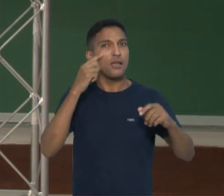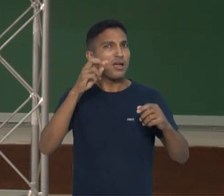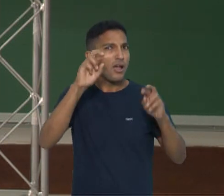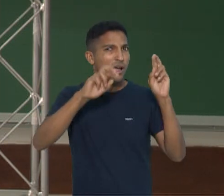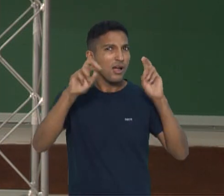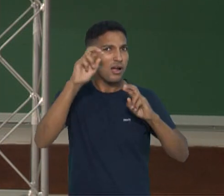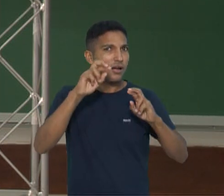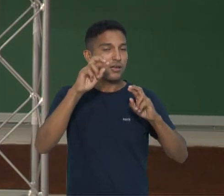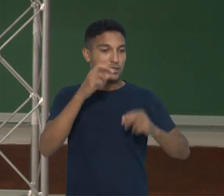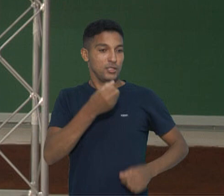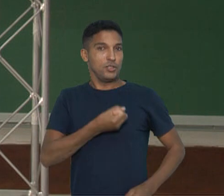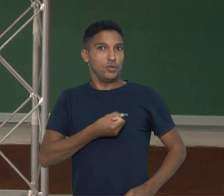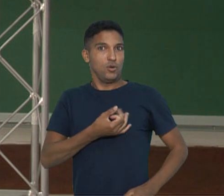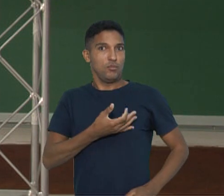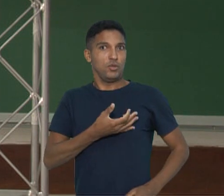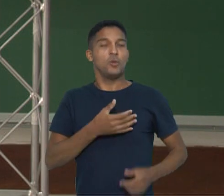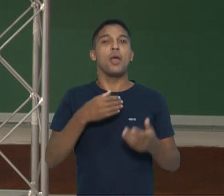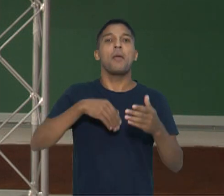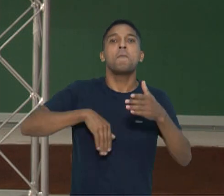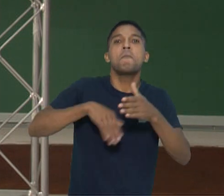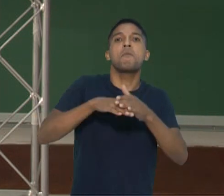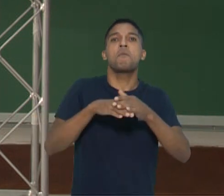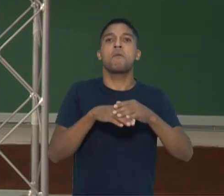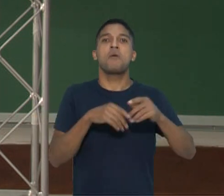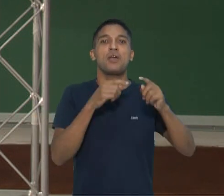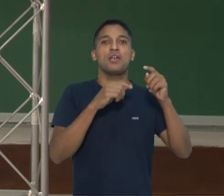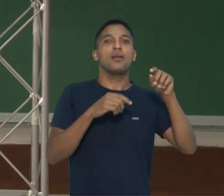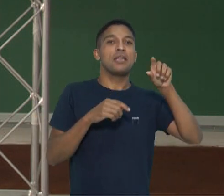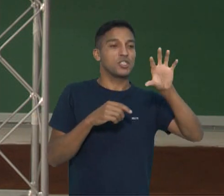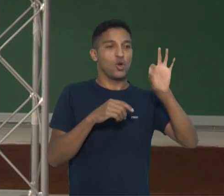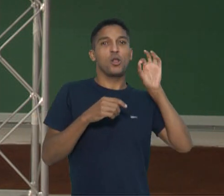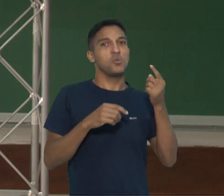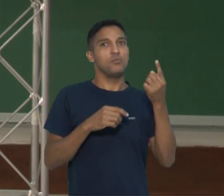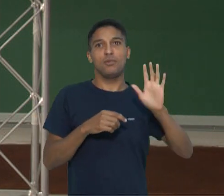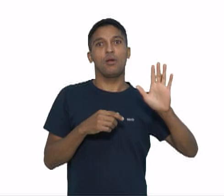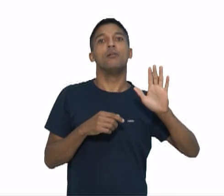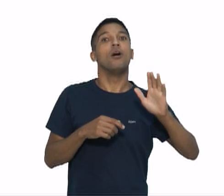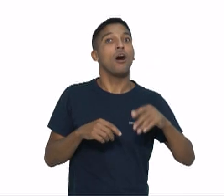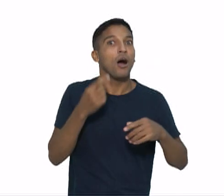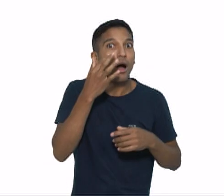porque é de marcar X que você vai marcar qualquer alternativa, tá bom? Até daqui a pouquinho.